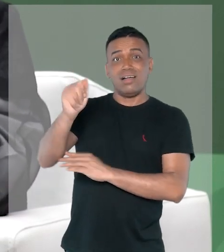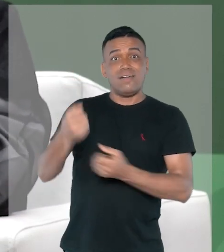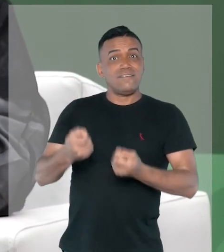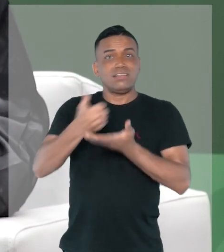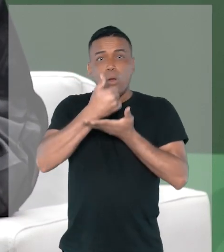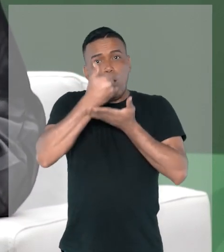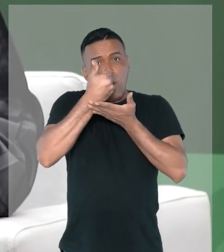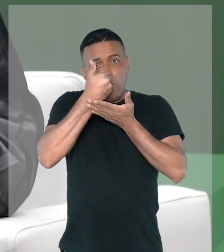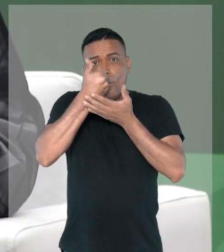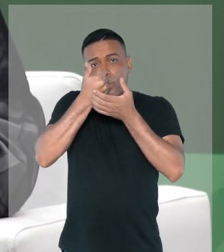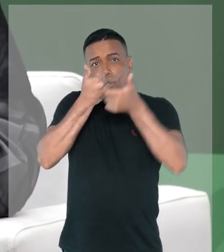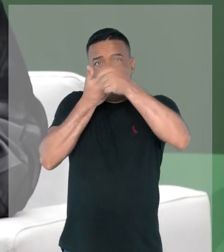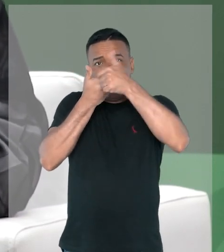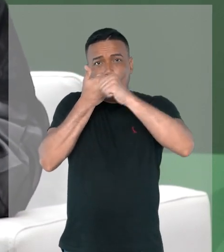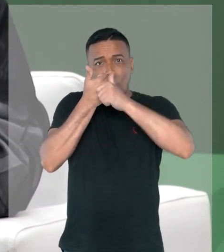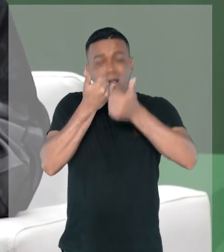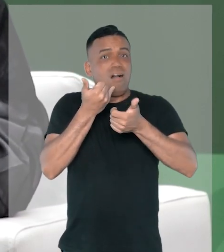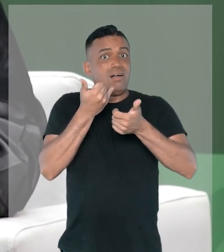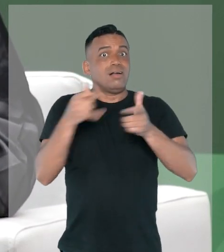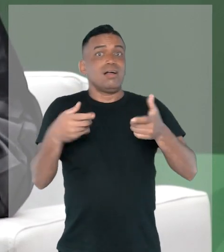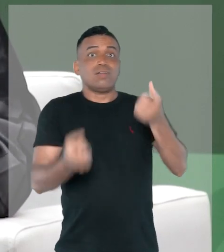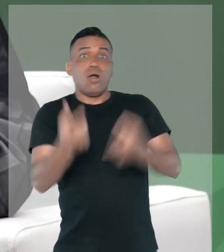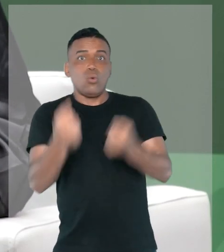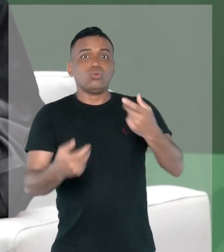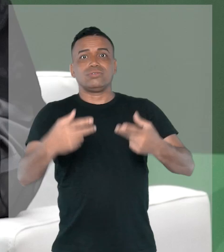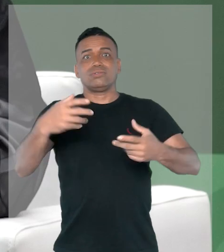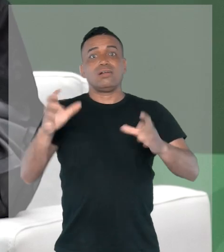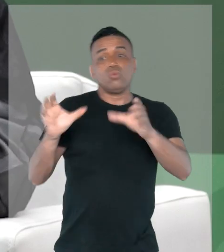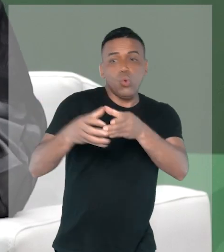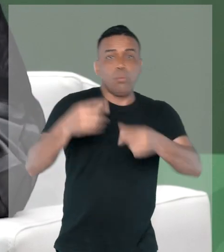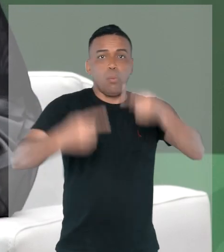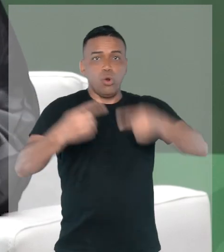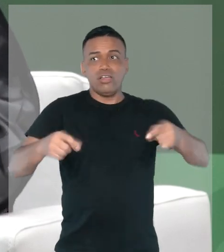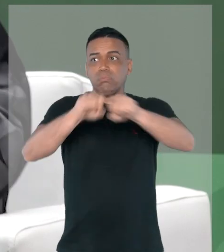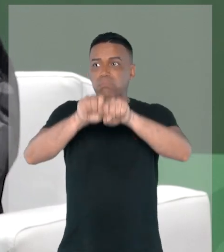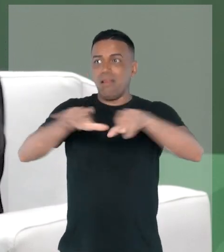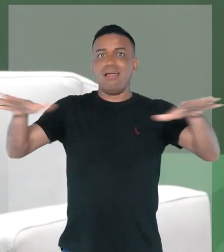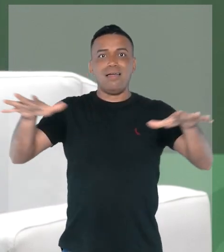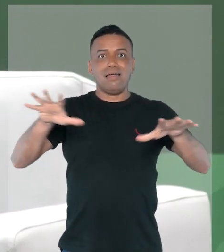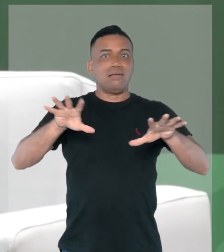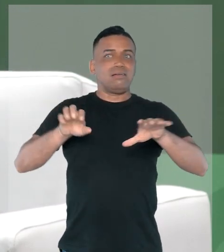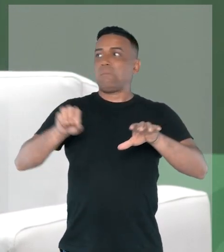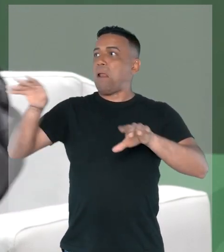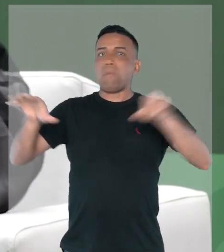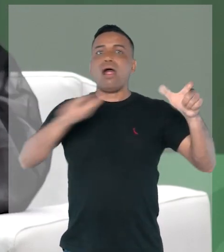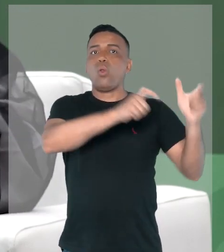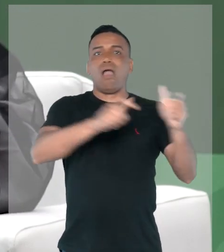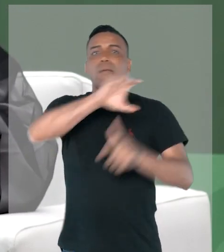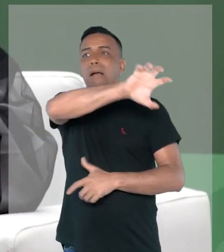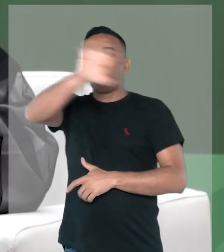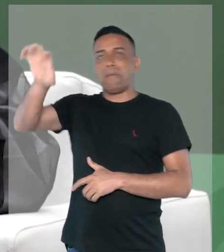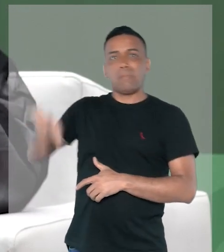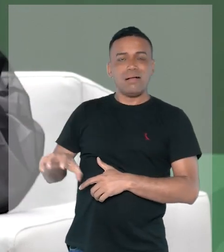todo reunido ali, e, de repente, alguns políticos lá de São Paulo resolveram espalhá-los. Então, eles estão espalhados pela cidade agora. E